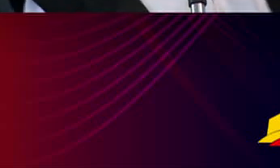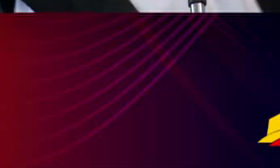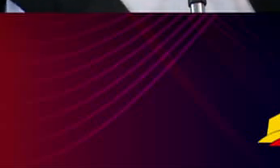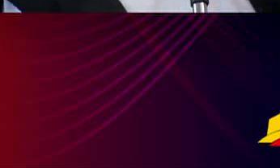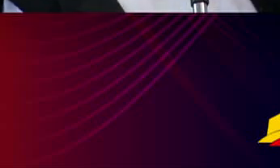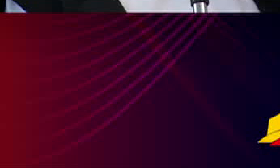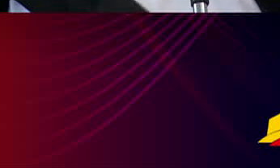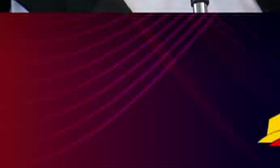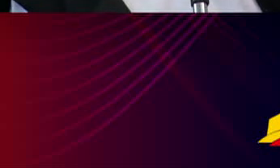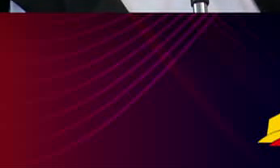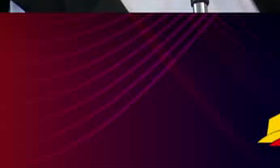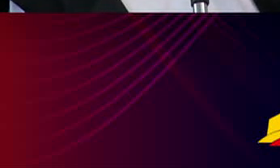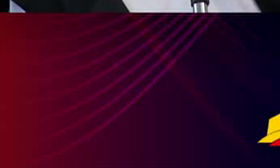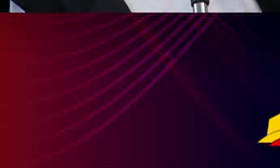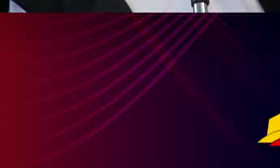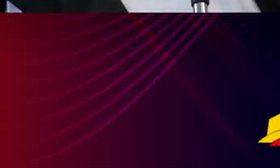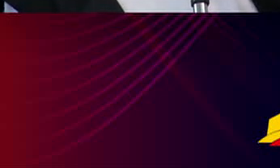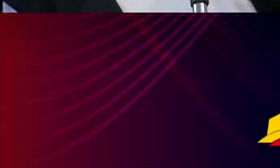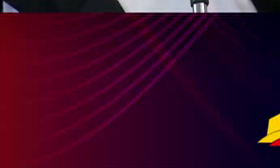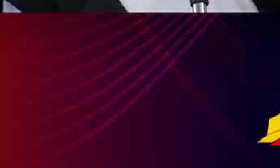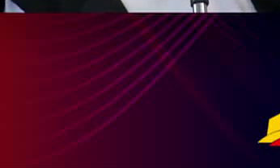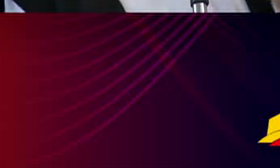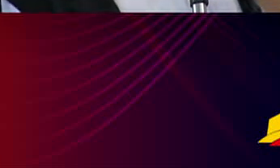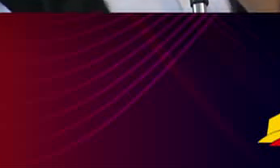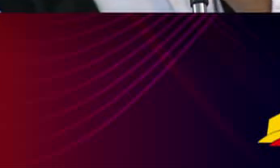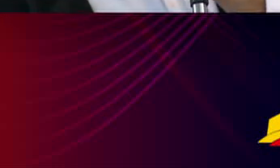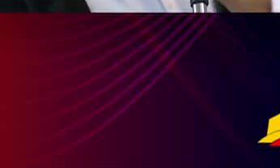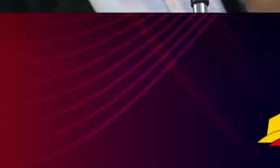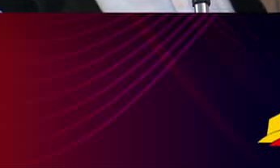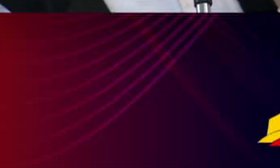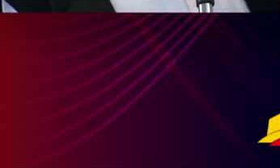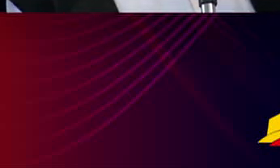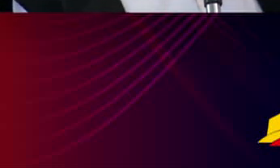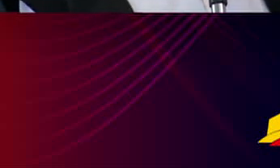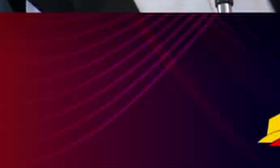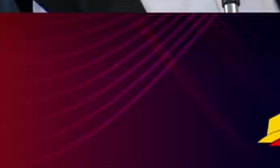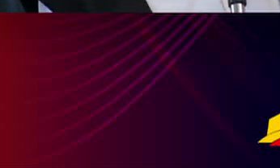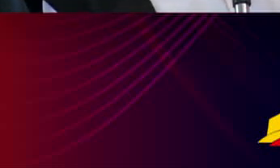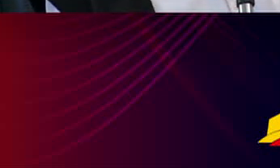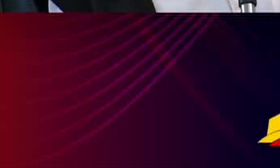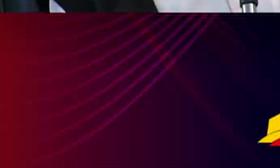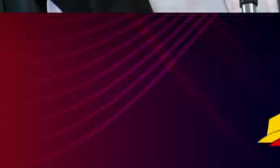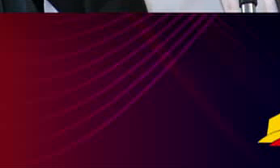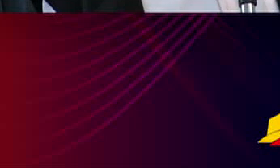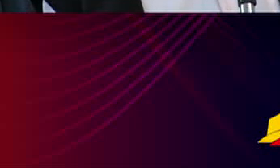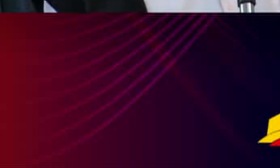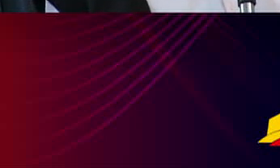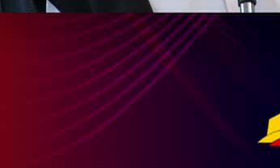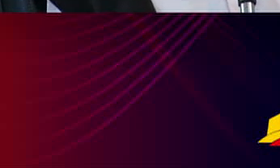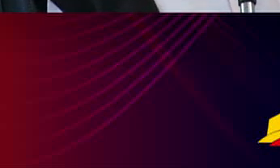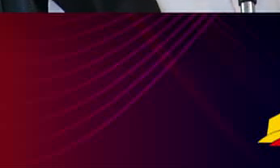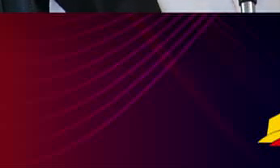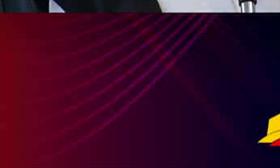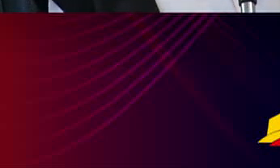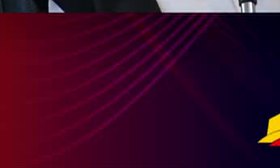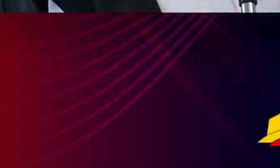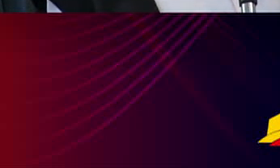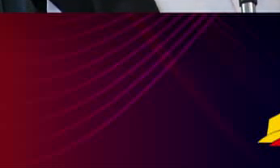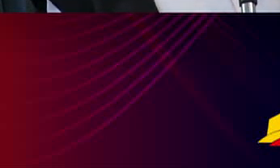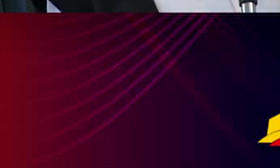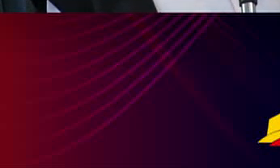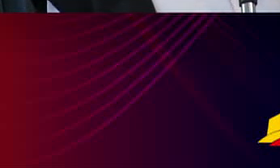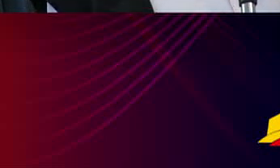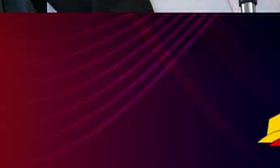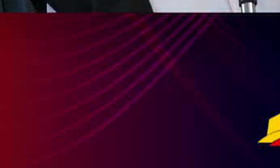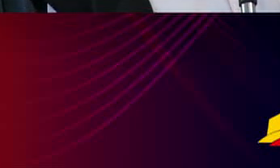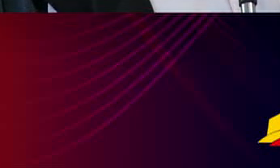aumentar o efetivo. 176 sobra 145 milhões para todo o trabalho. Alunos. Para todo o